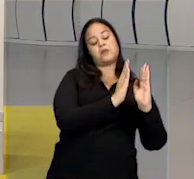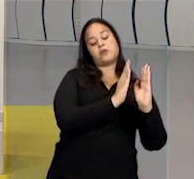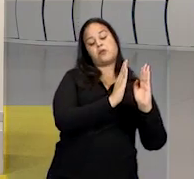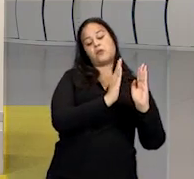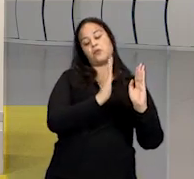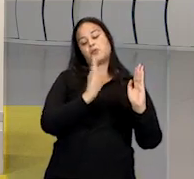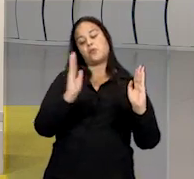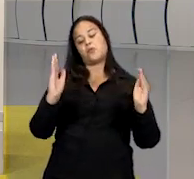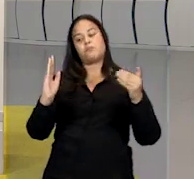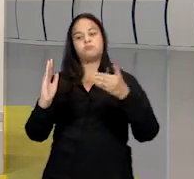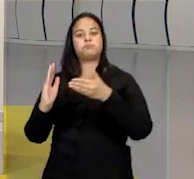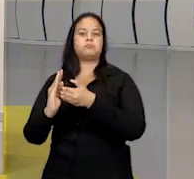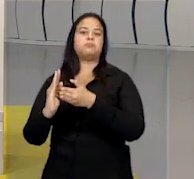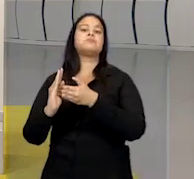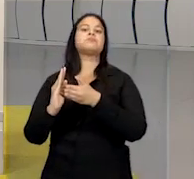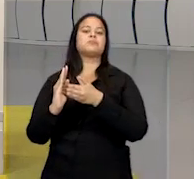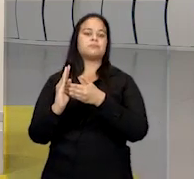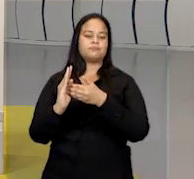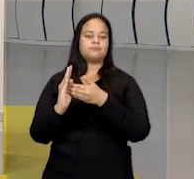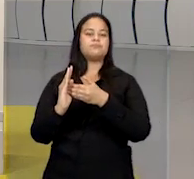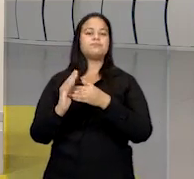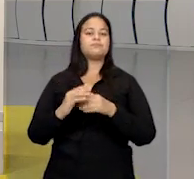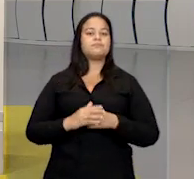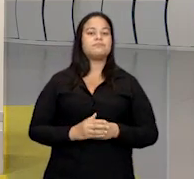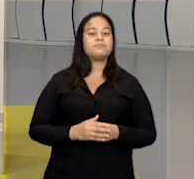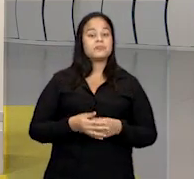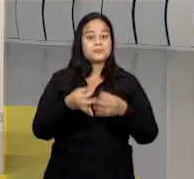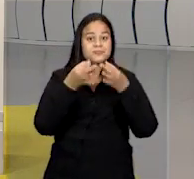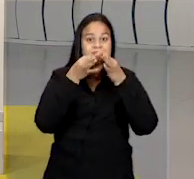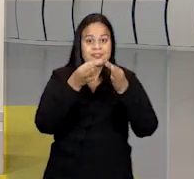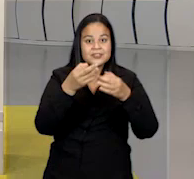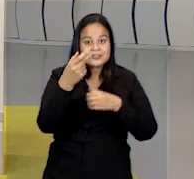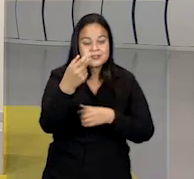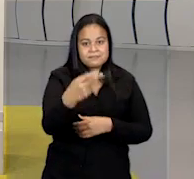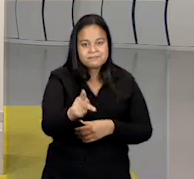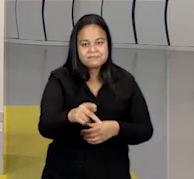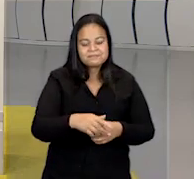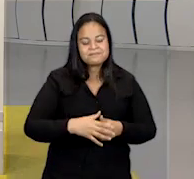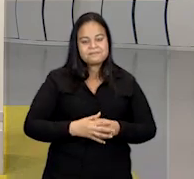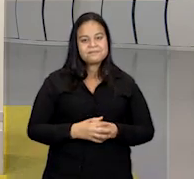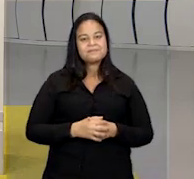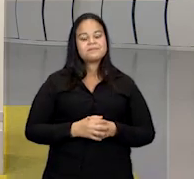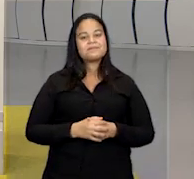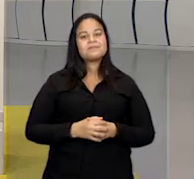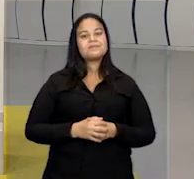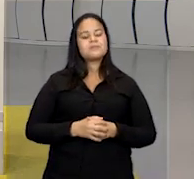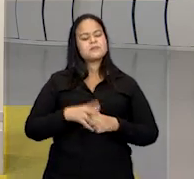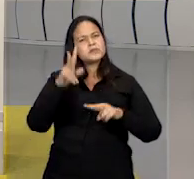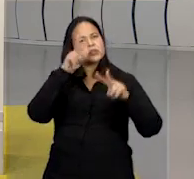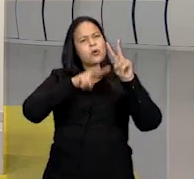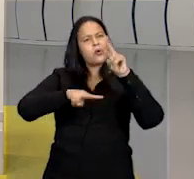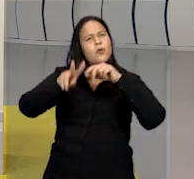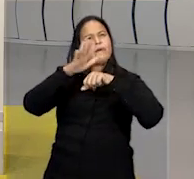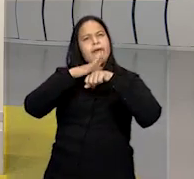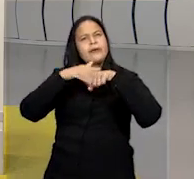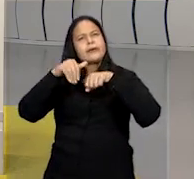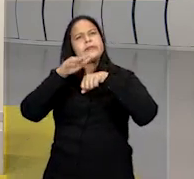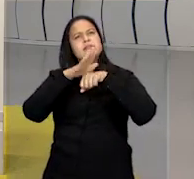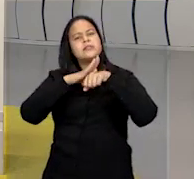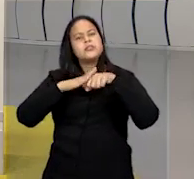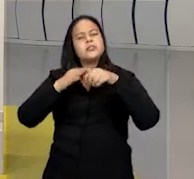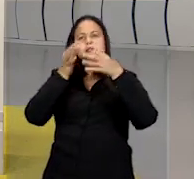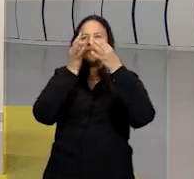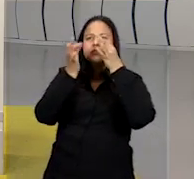o estado final. Tá? Fica a dica para vocês. Analisem com carinho o enunciado da